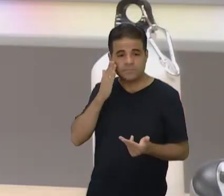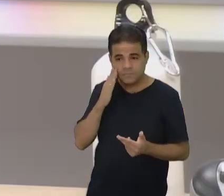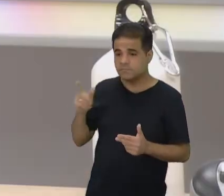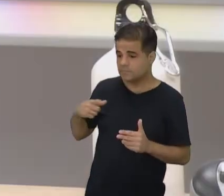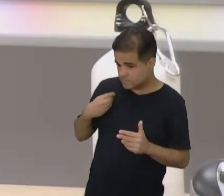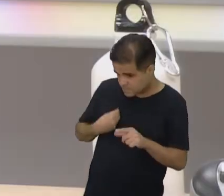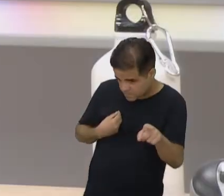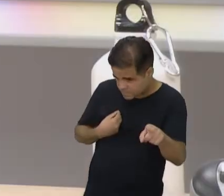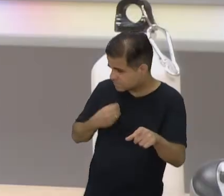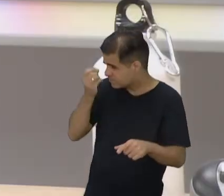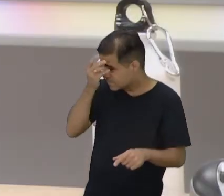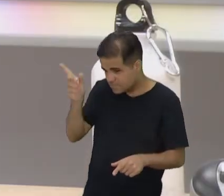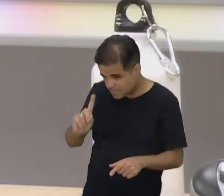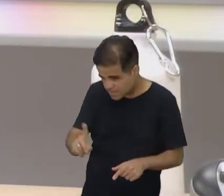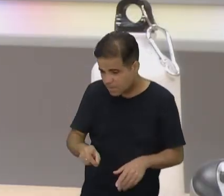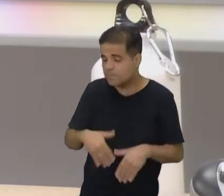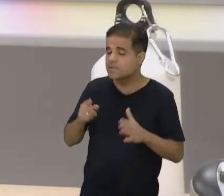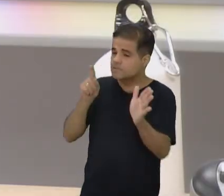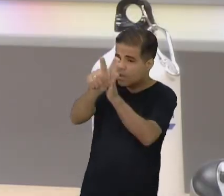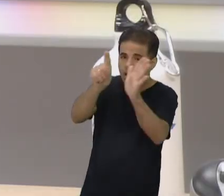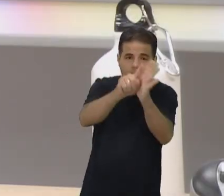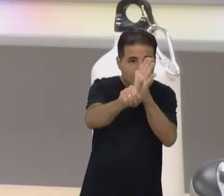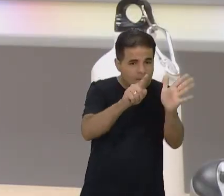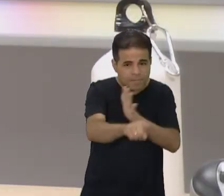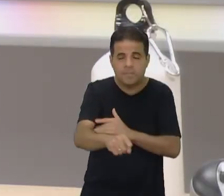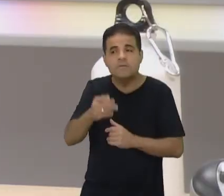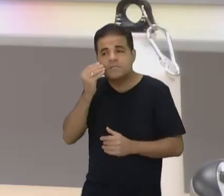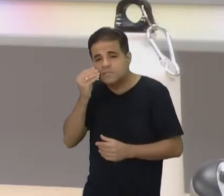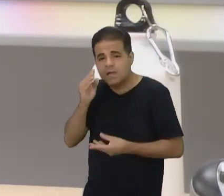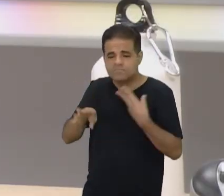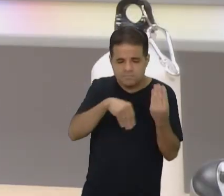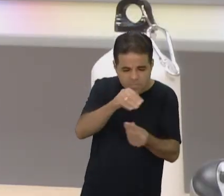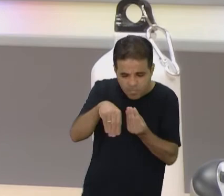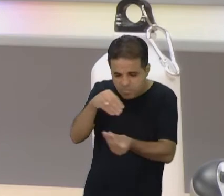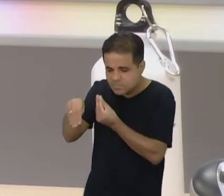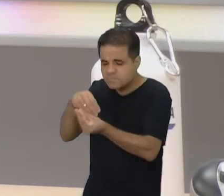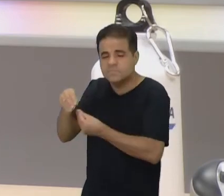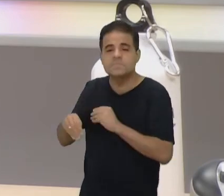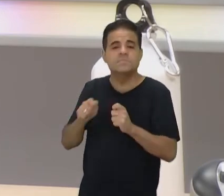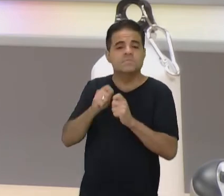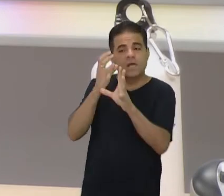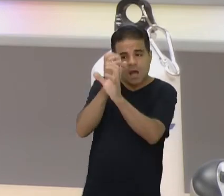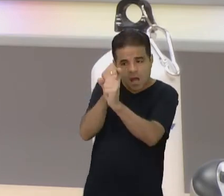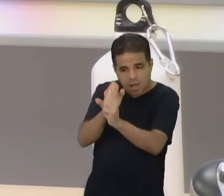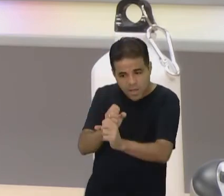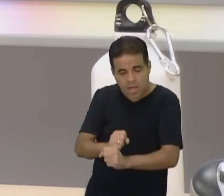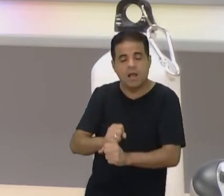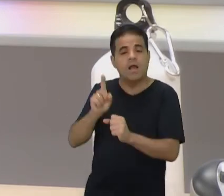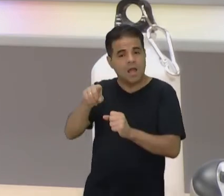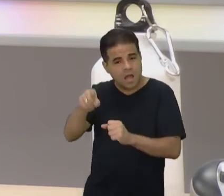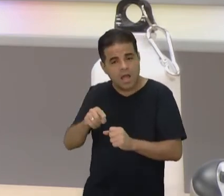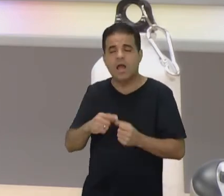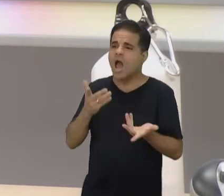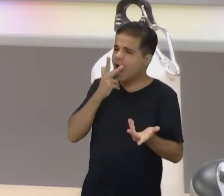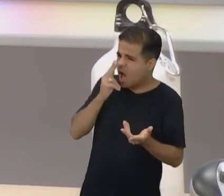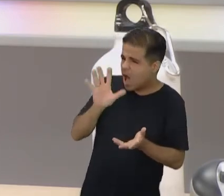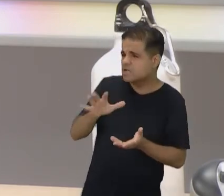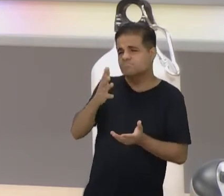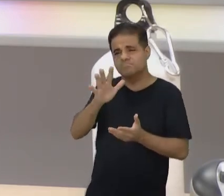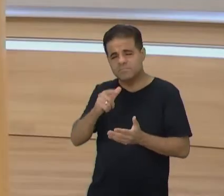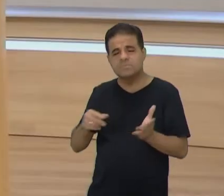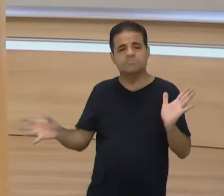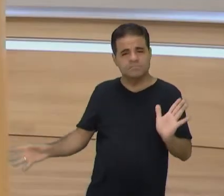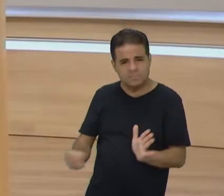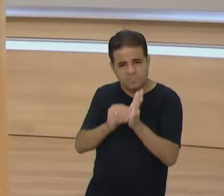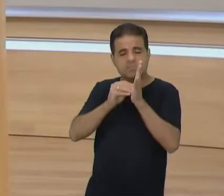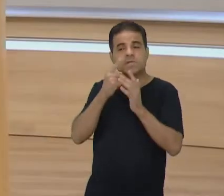estava lá, mas você não lembra? Não. Mas perguntar e tentar mensurar isso, né? Fazendo os cálculos aí. Falar, olha, devia ser por volta disso. Aí você